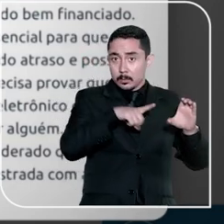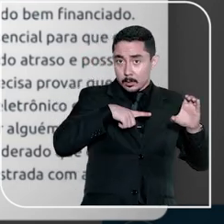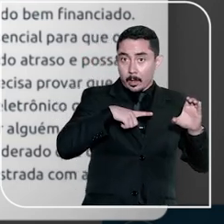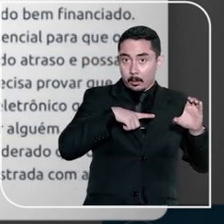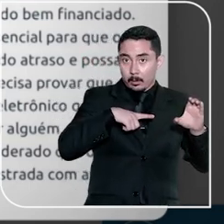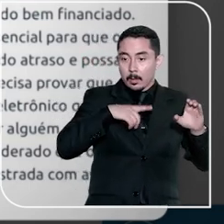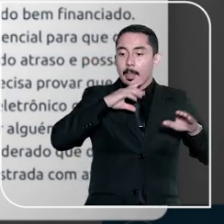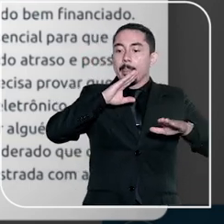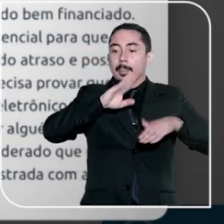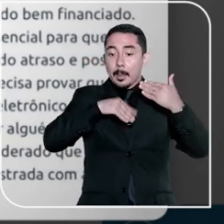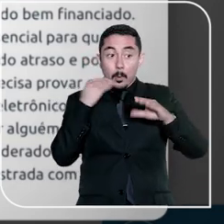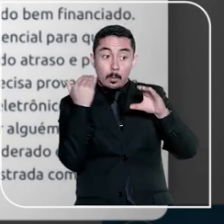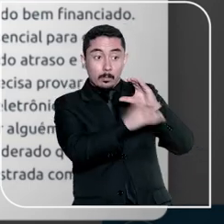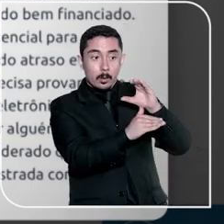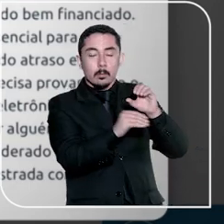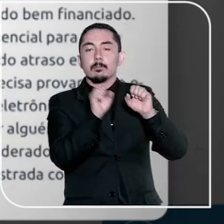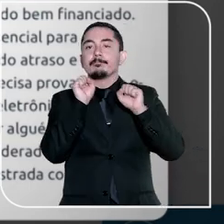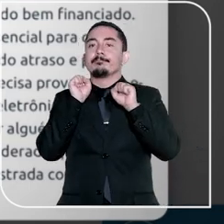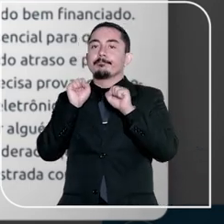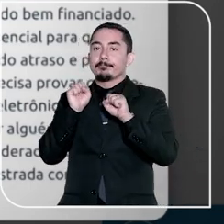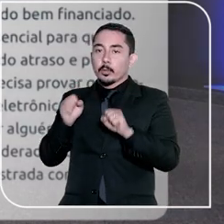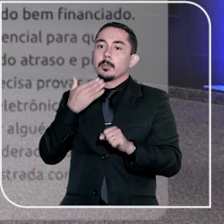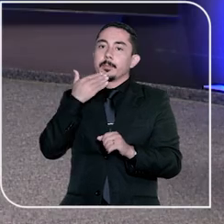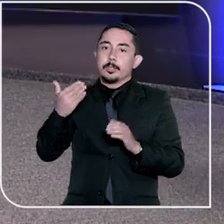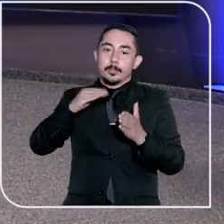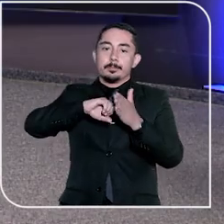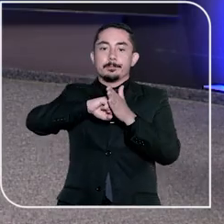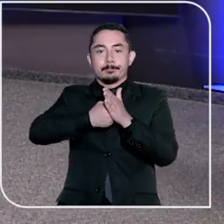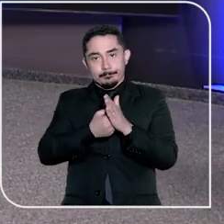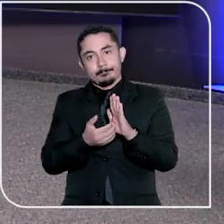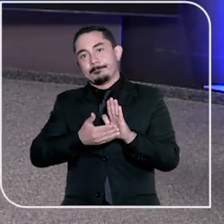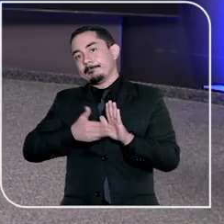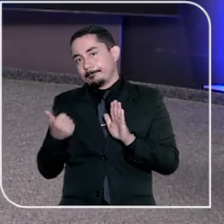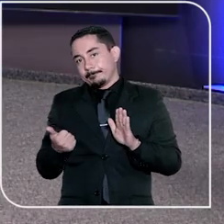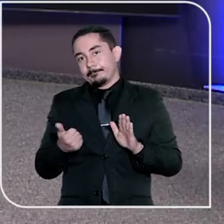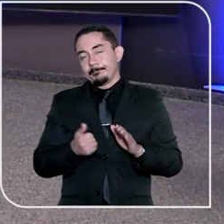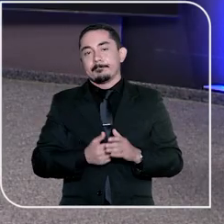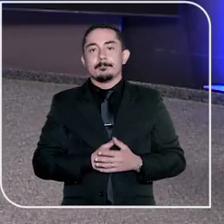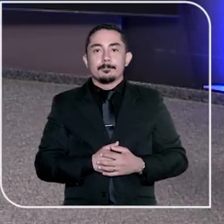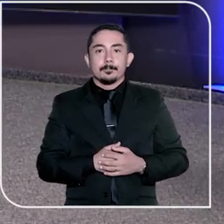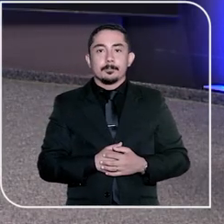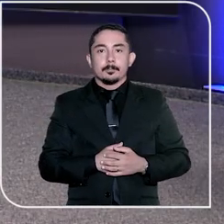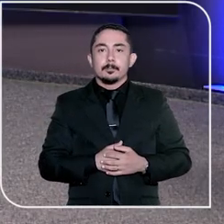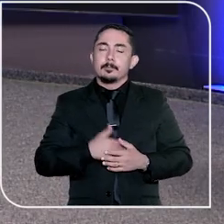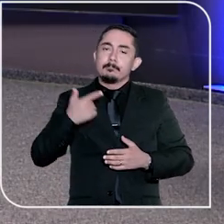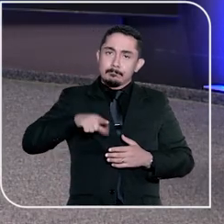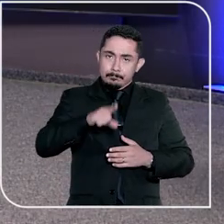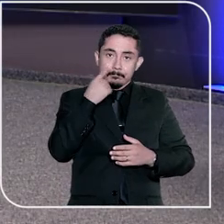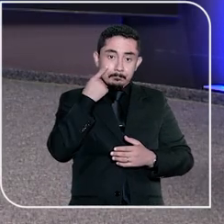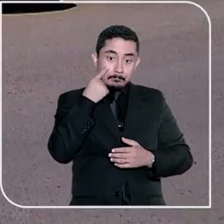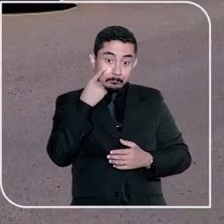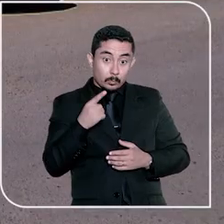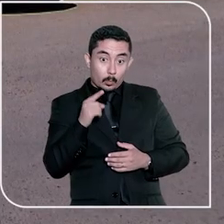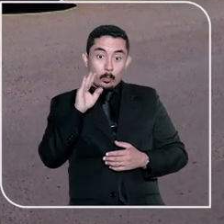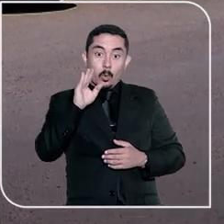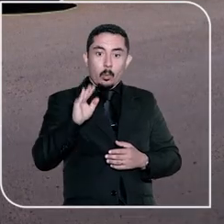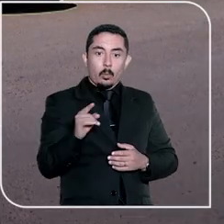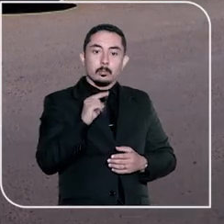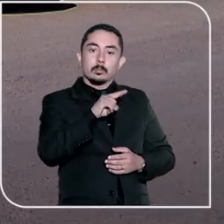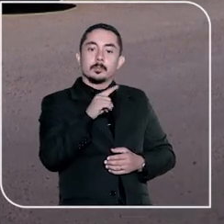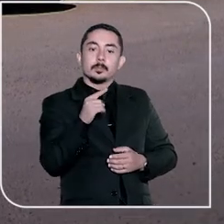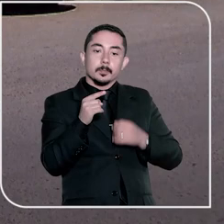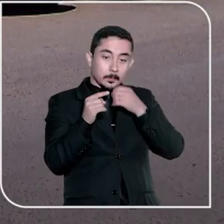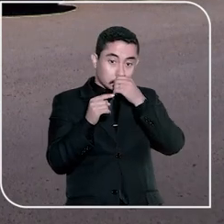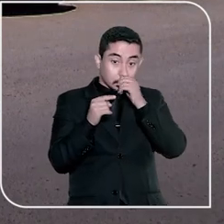busca e apreensão do bem financiado vamos conferir mais informações na reportagem no caso